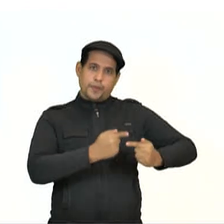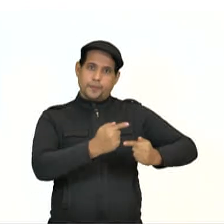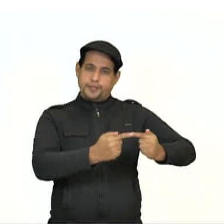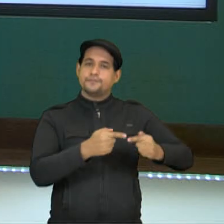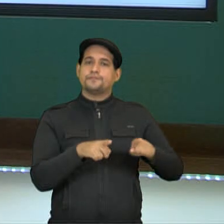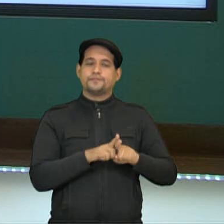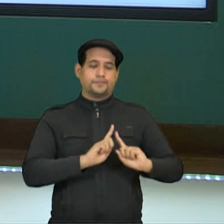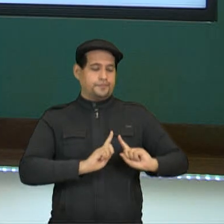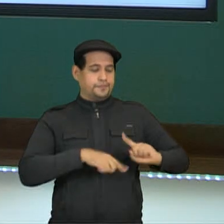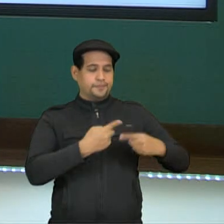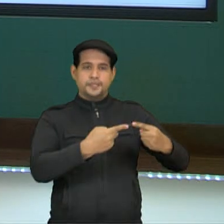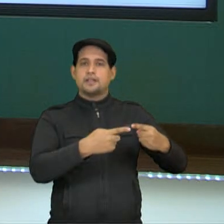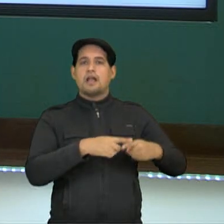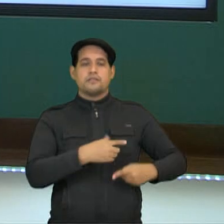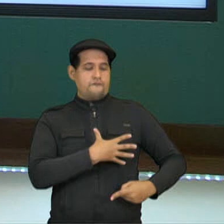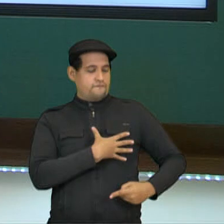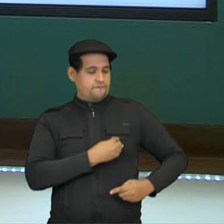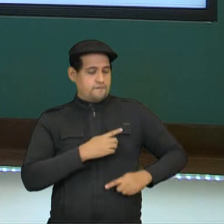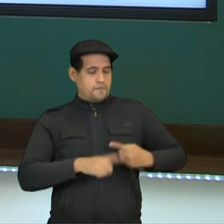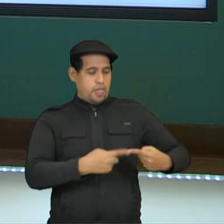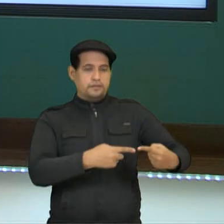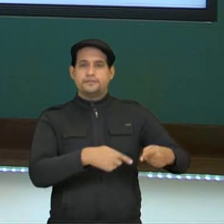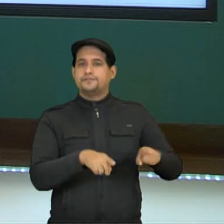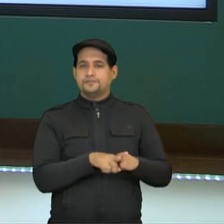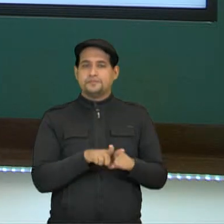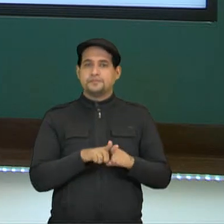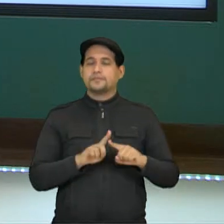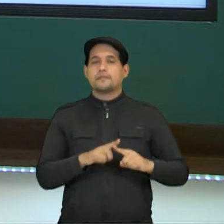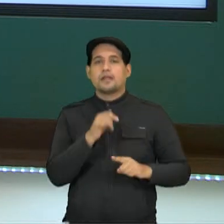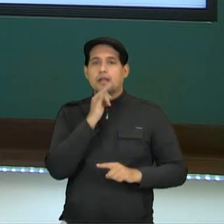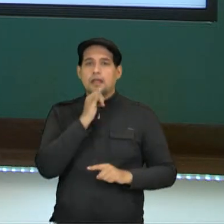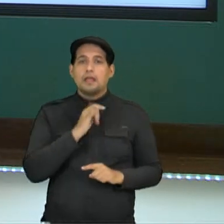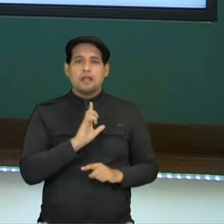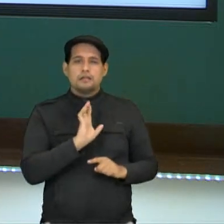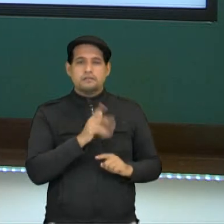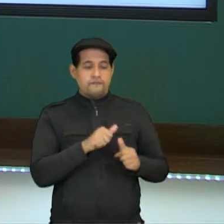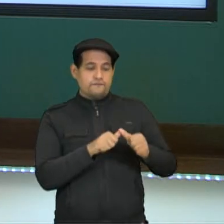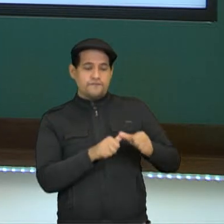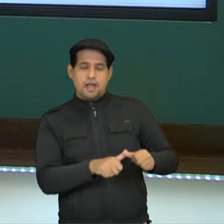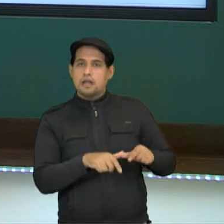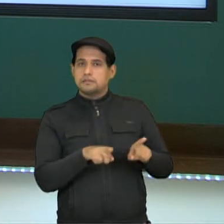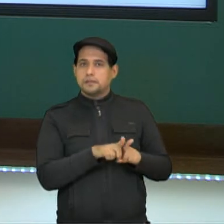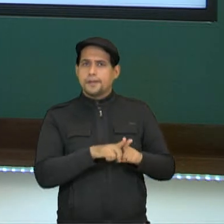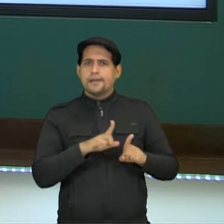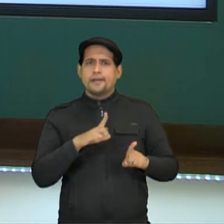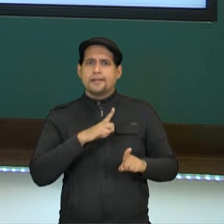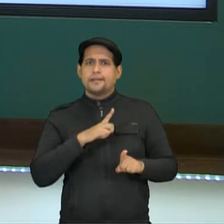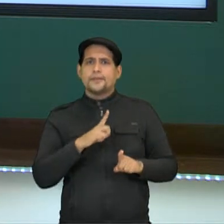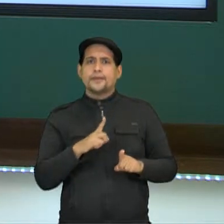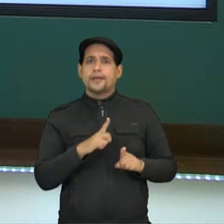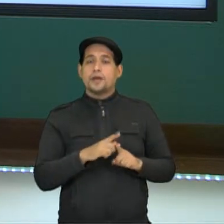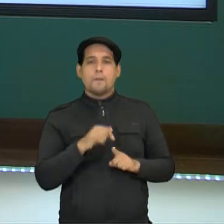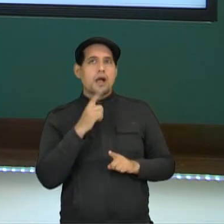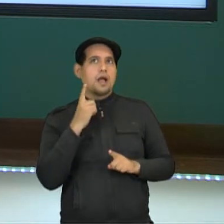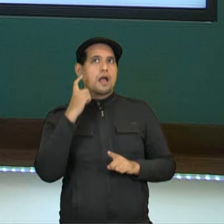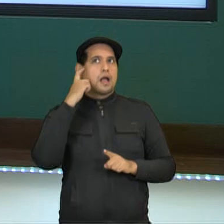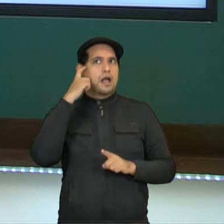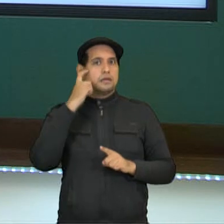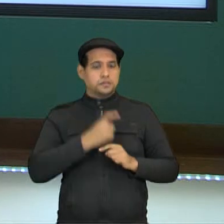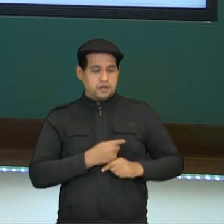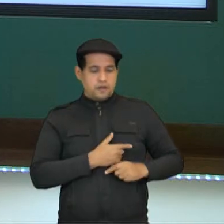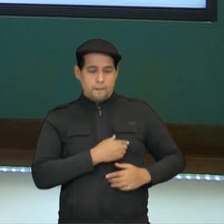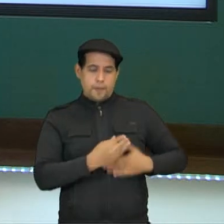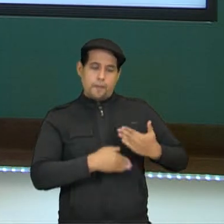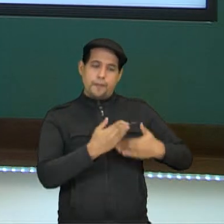os próximos a gerarem filhotes para a próxima geração. Então, além deles permanecerem, eles também têm uma taxa, uma capacidade